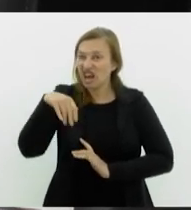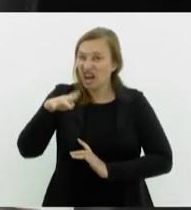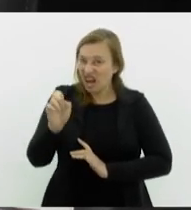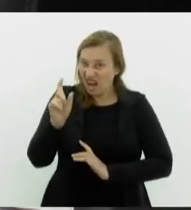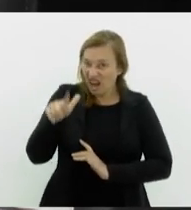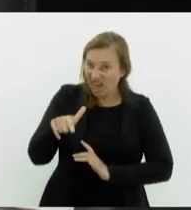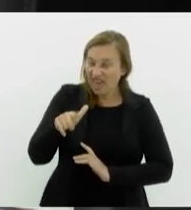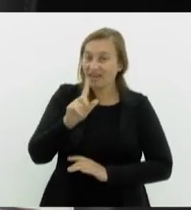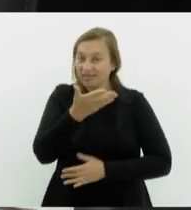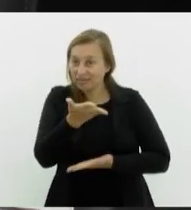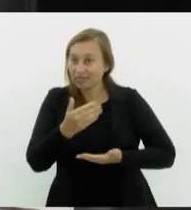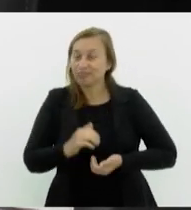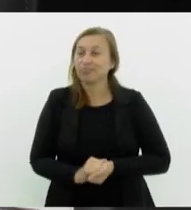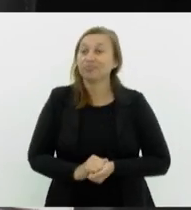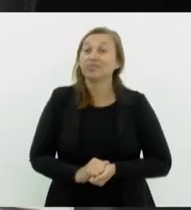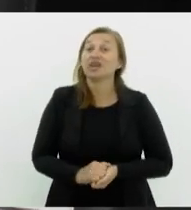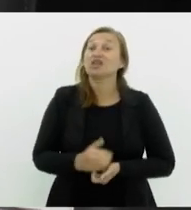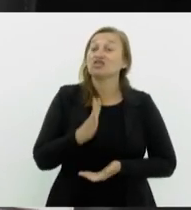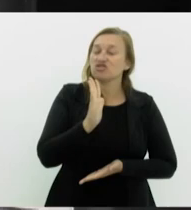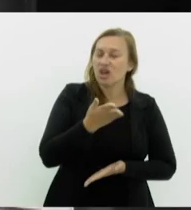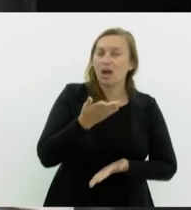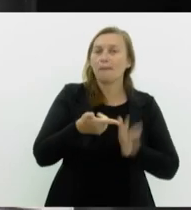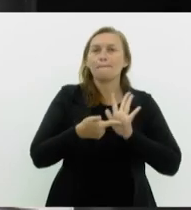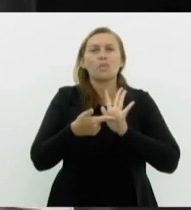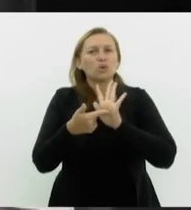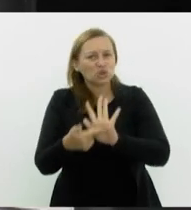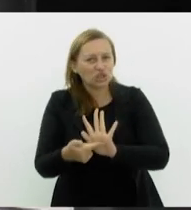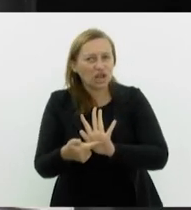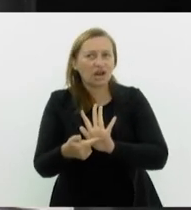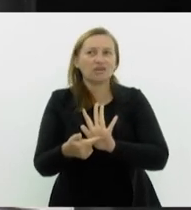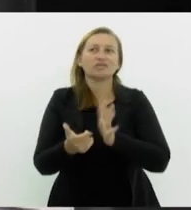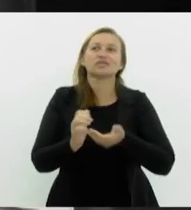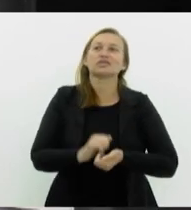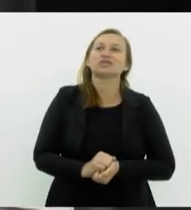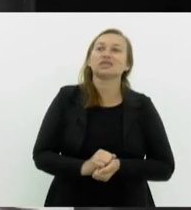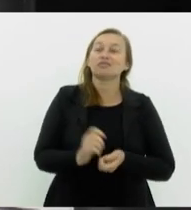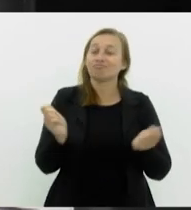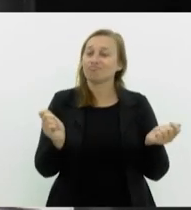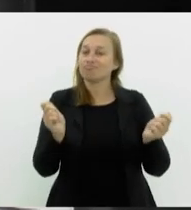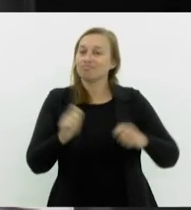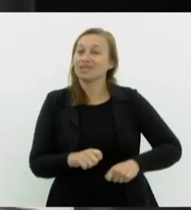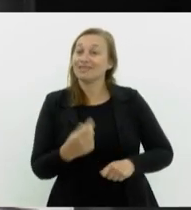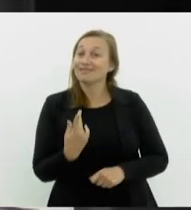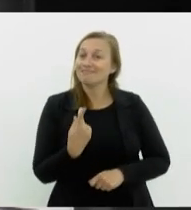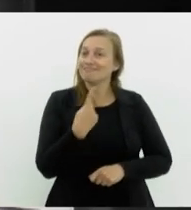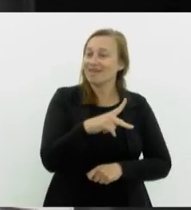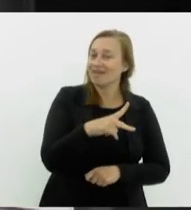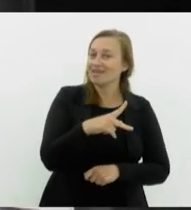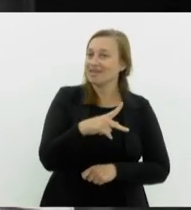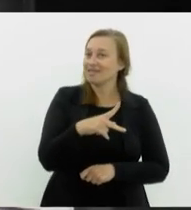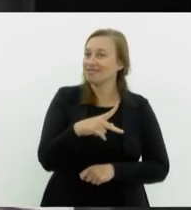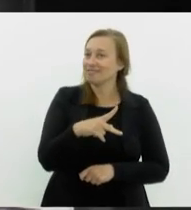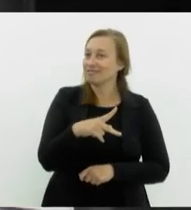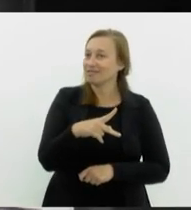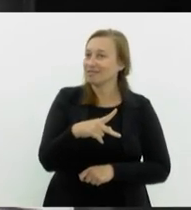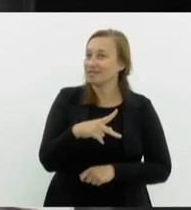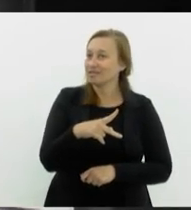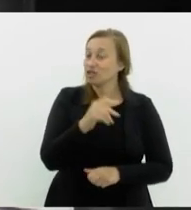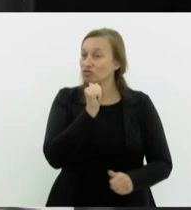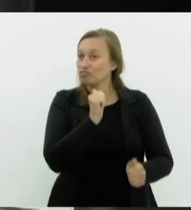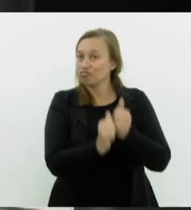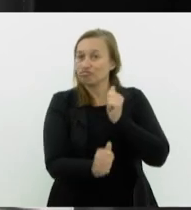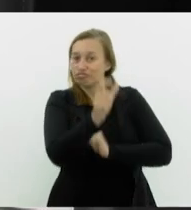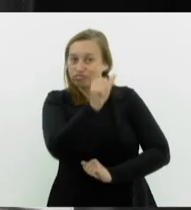E ali já demonstrava, a sua capacidade de driblar, que